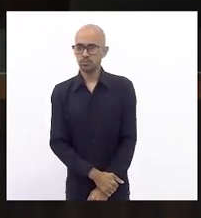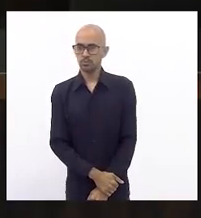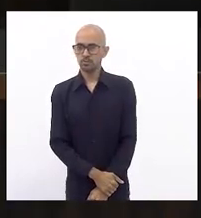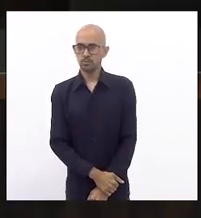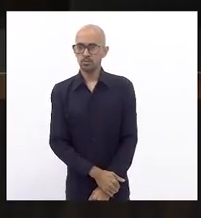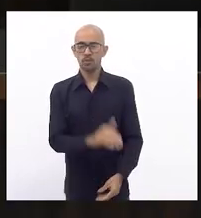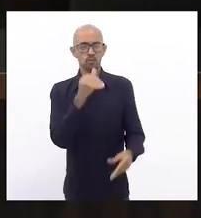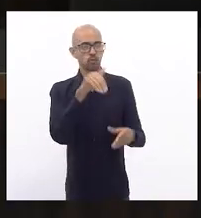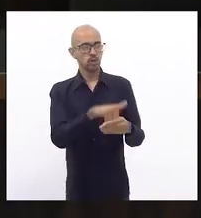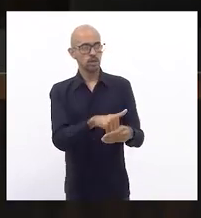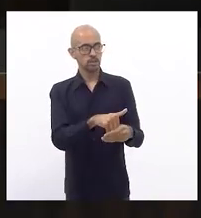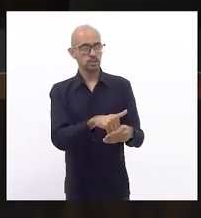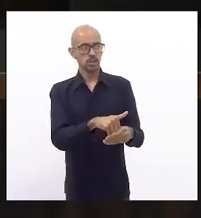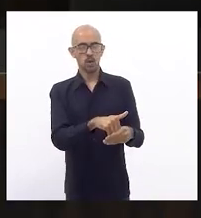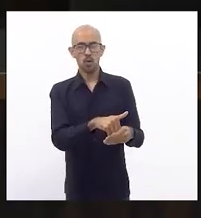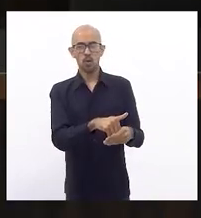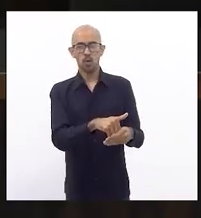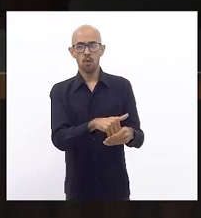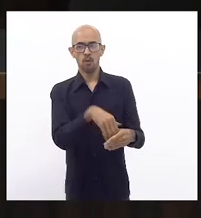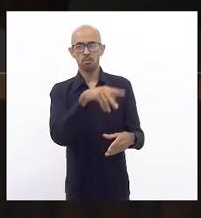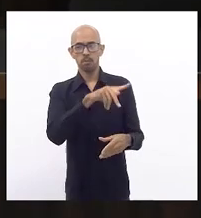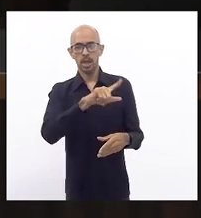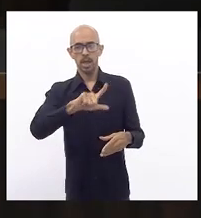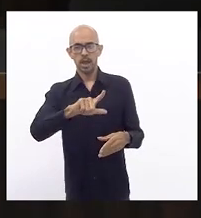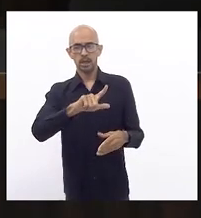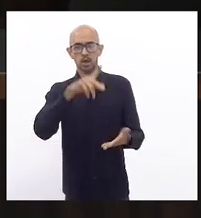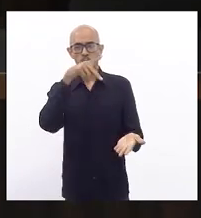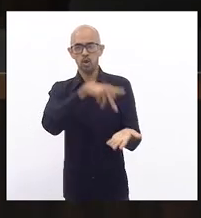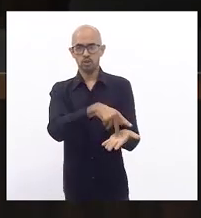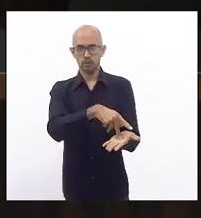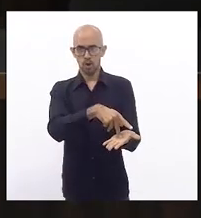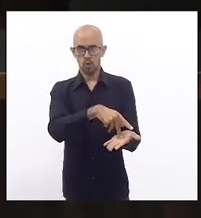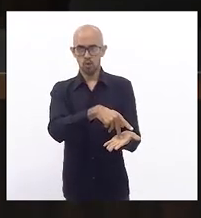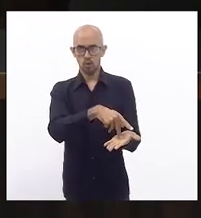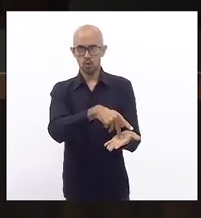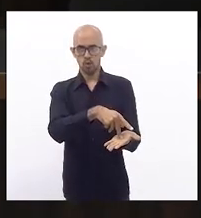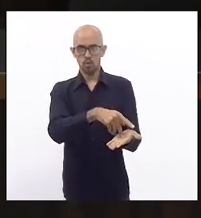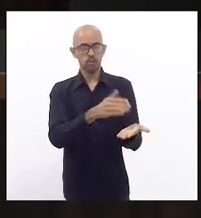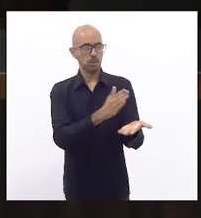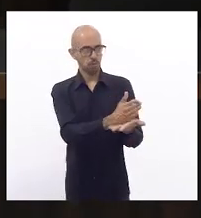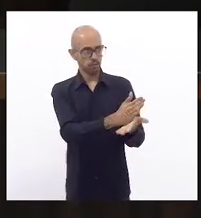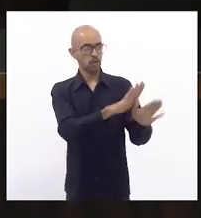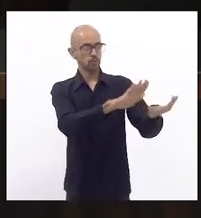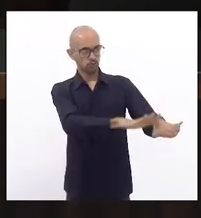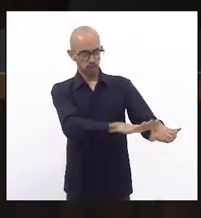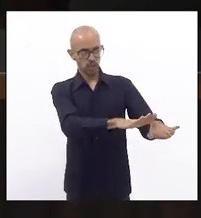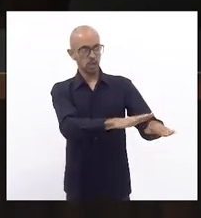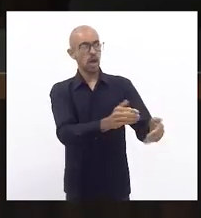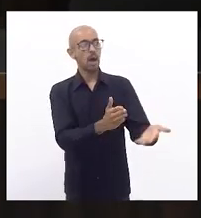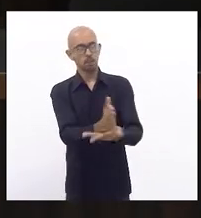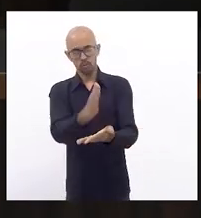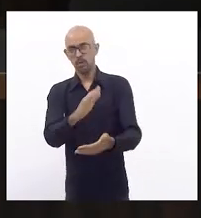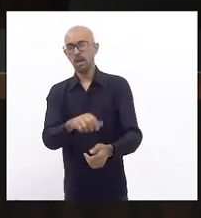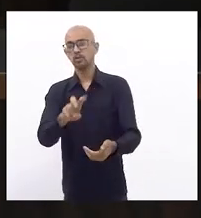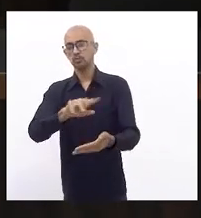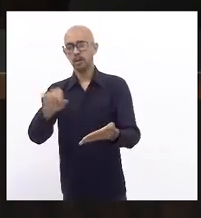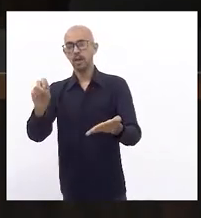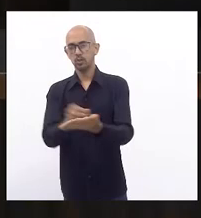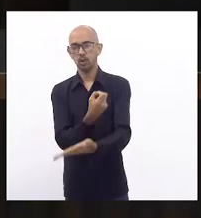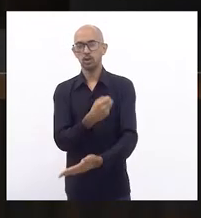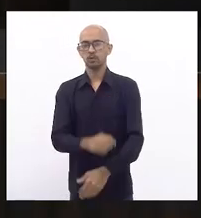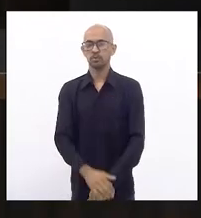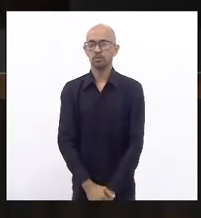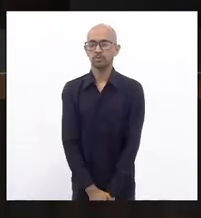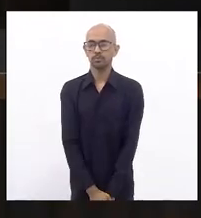Em votação, o projeto original, os senhores que aprovam, permaneçam como estão, aprovado, vai autógrafo.